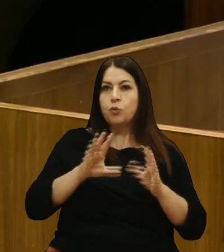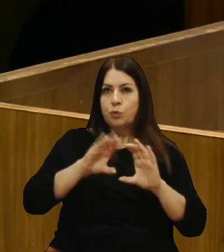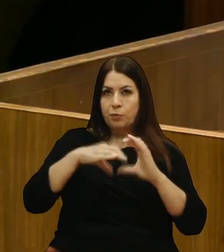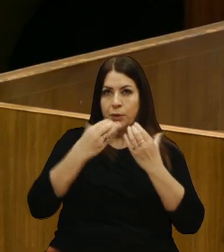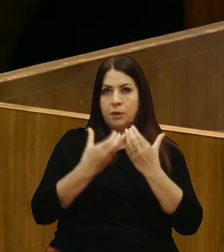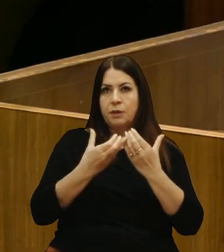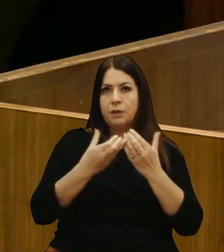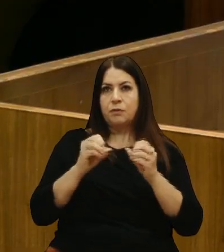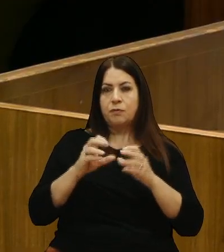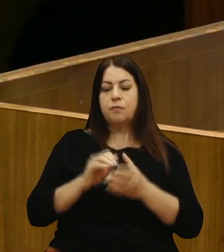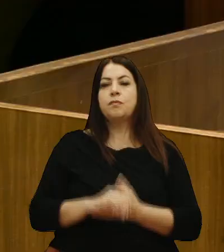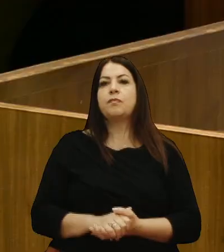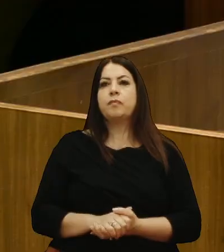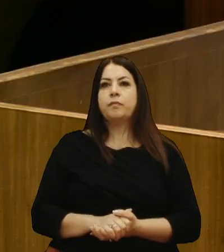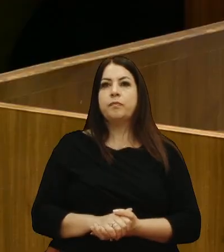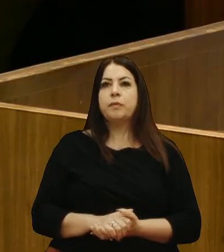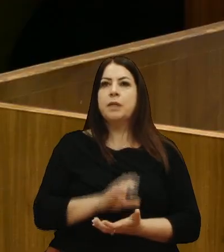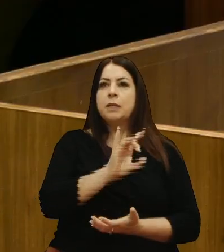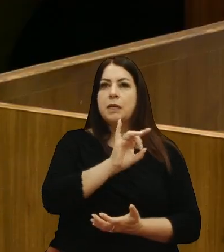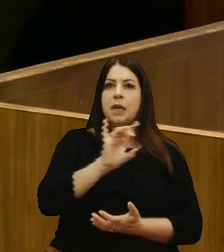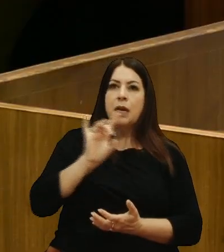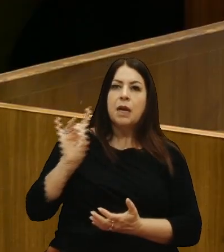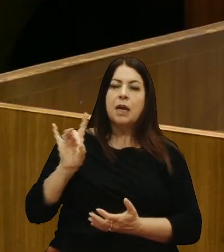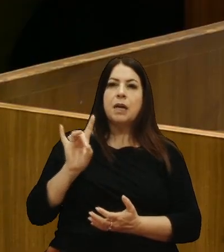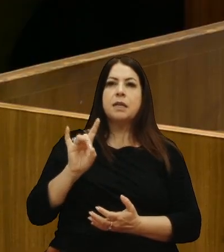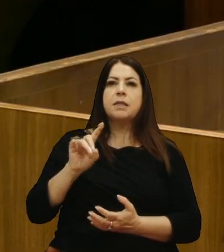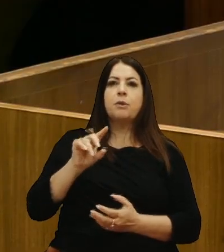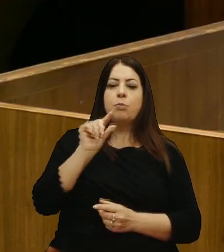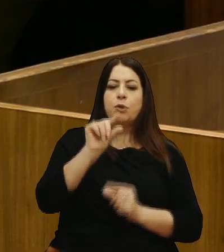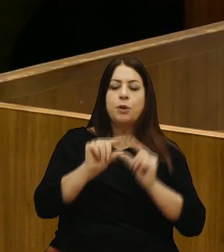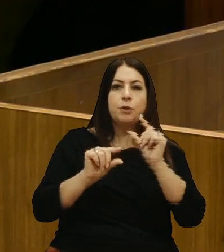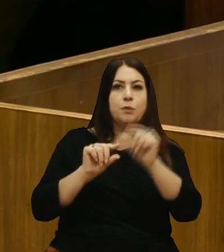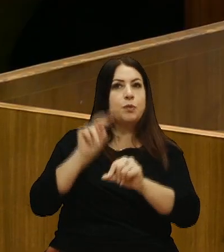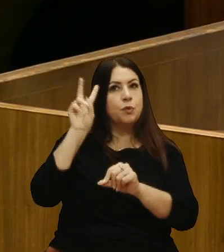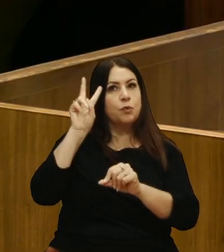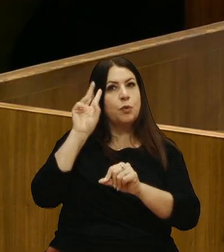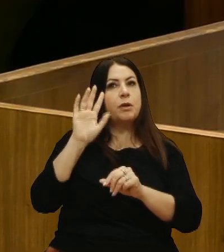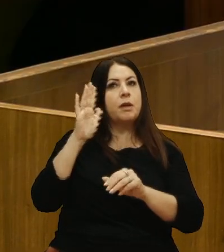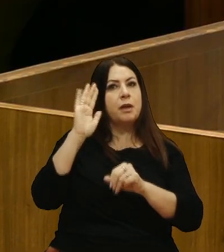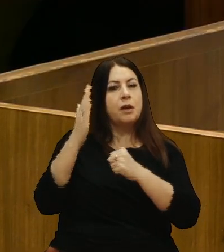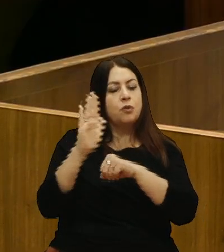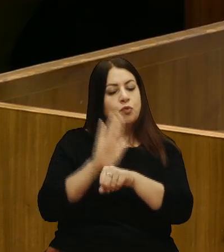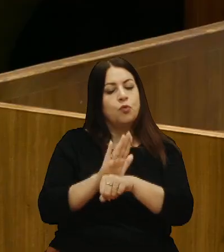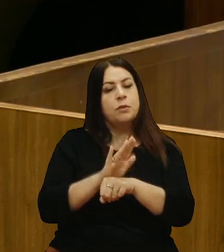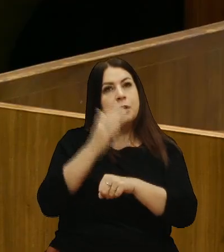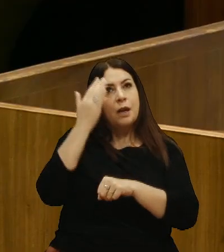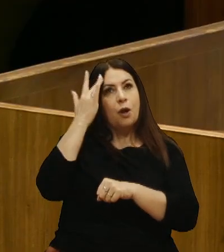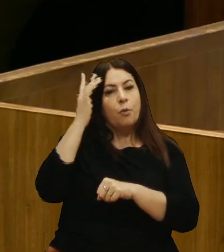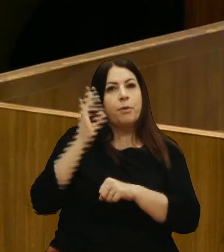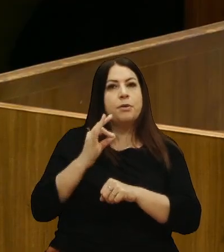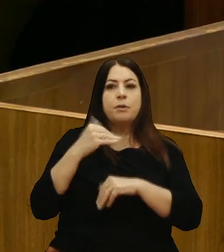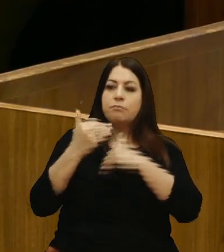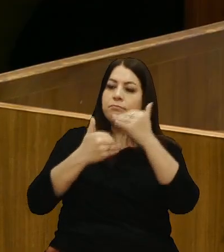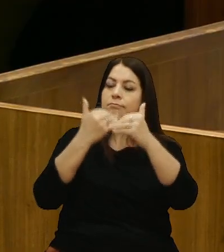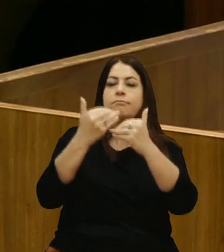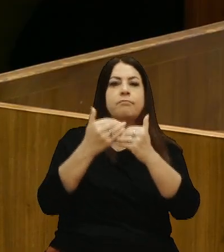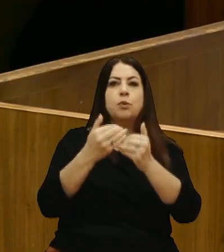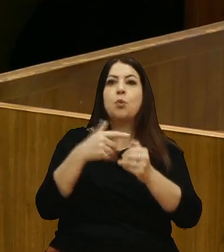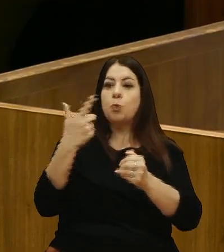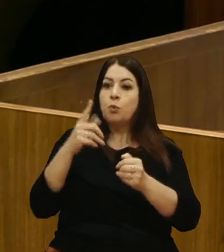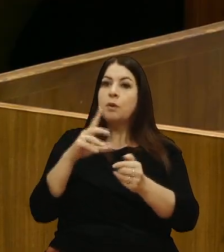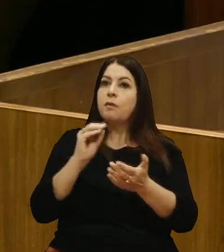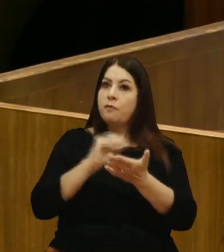comunidade educativa. Cada capítulo dessa história nos ajuda a compreender o quanto crescemos e o quanto ainda